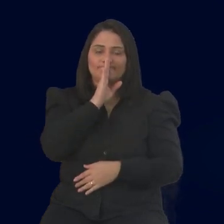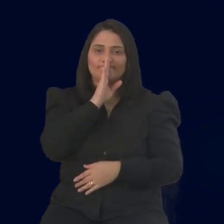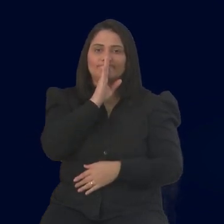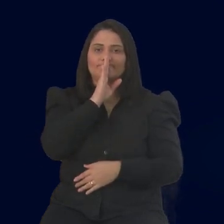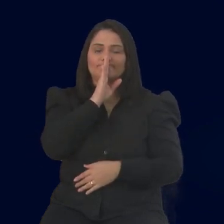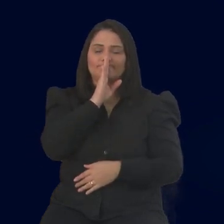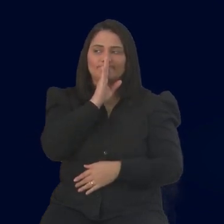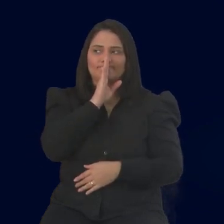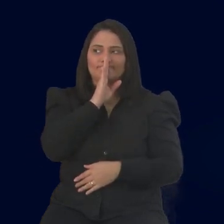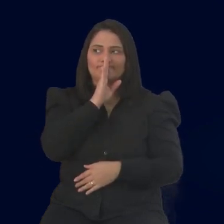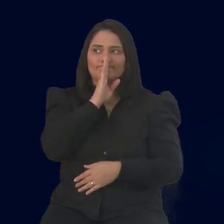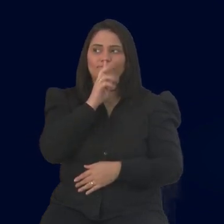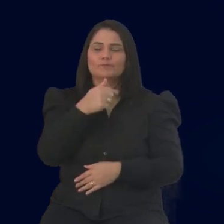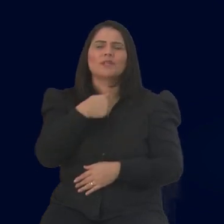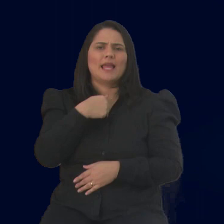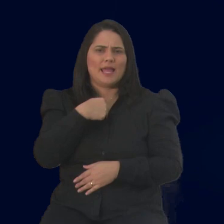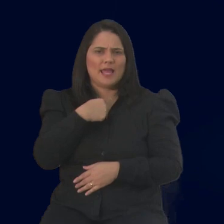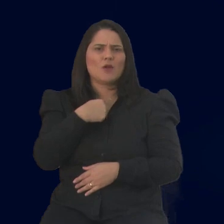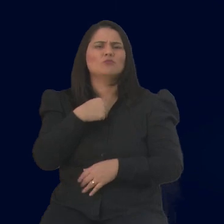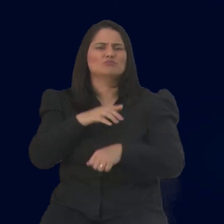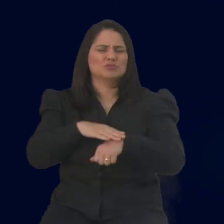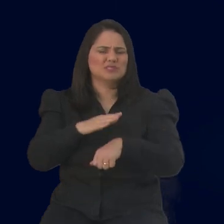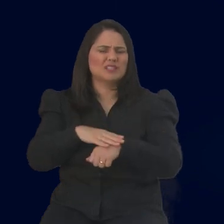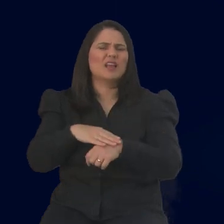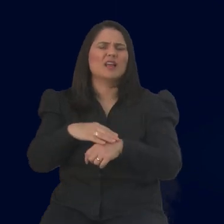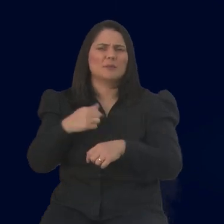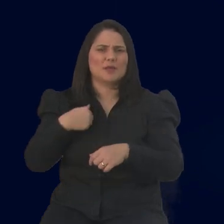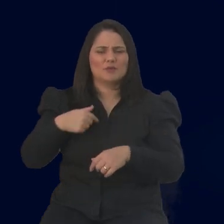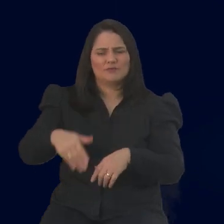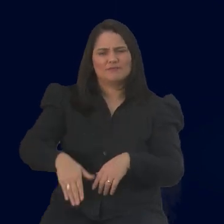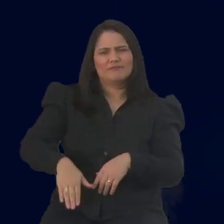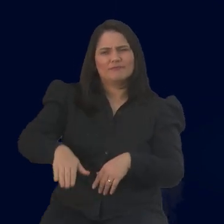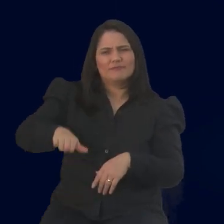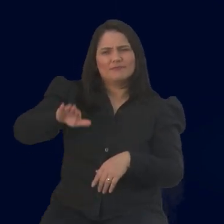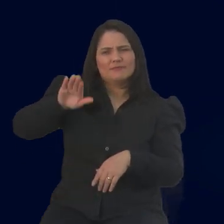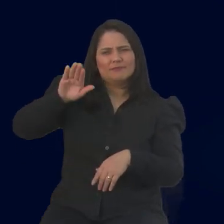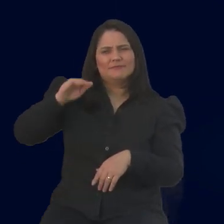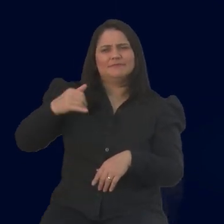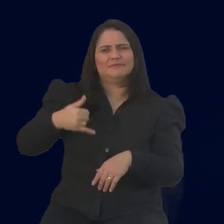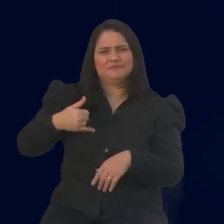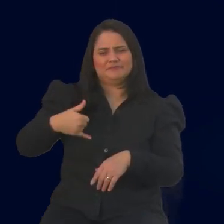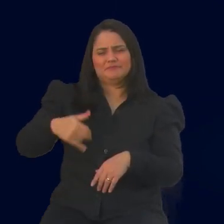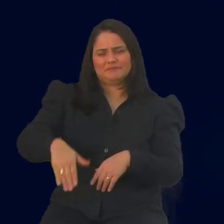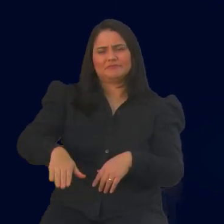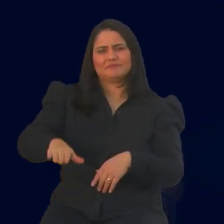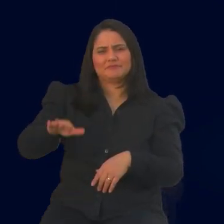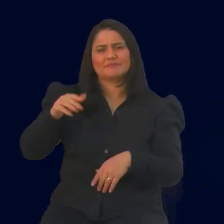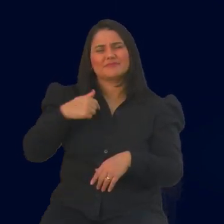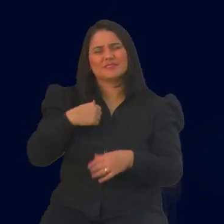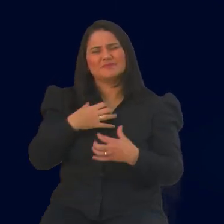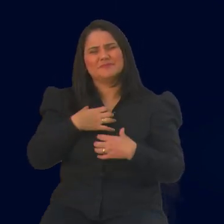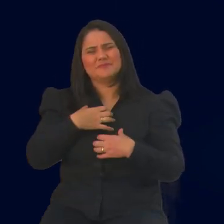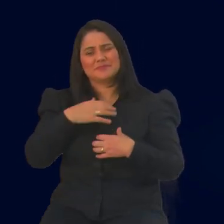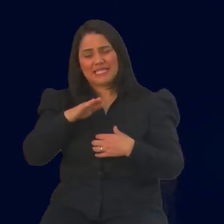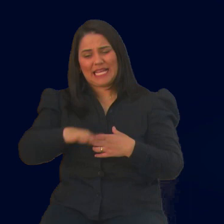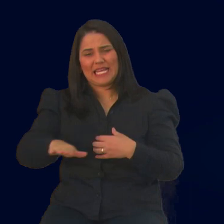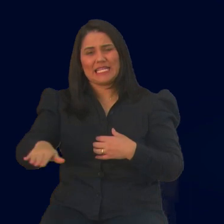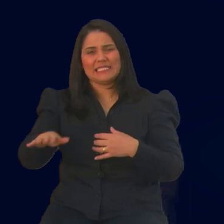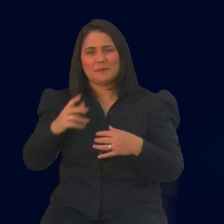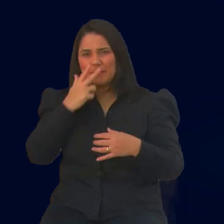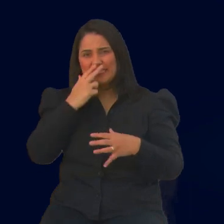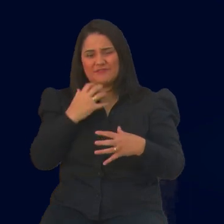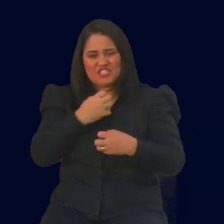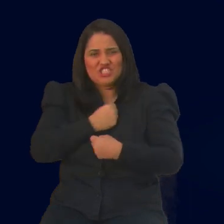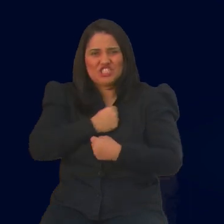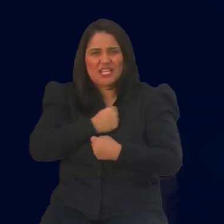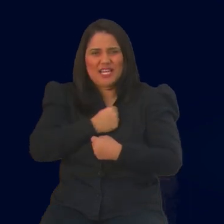Eu fui assim durante muito tempo, durante toda a minha infância. Eu fui uma criança muito fechada, eu não